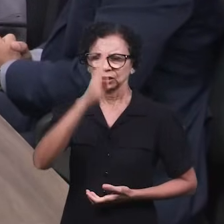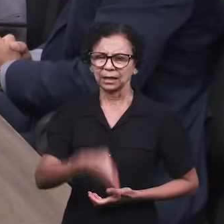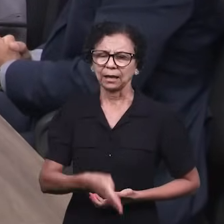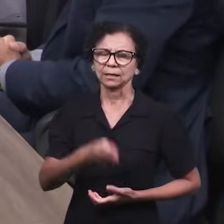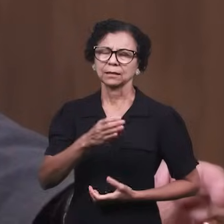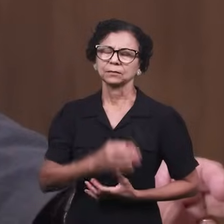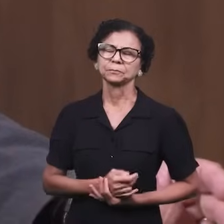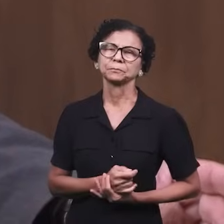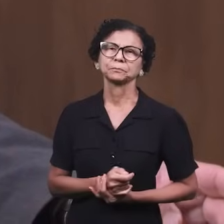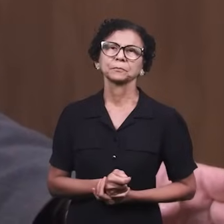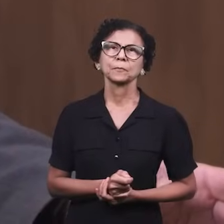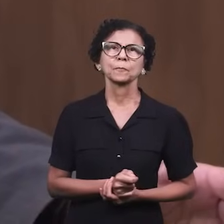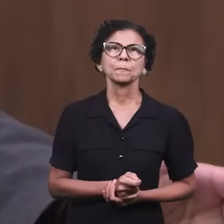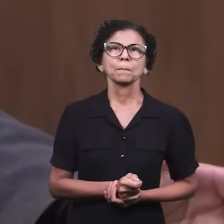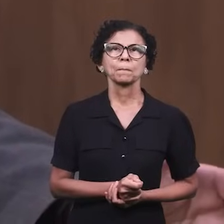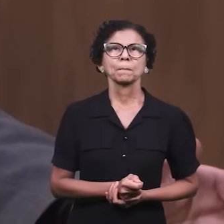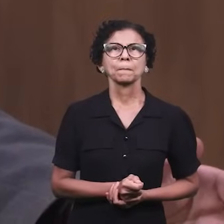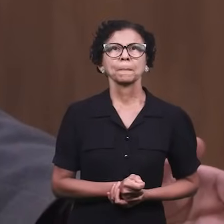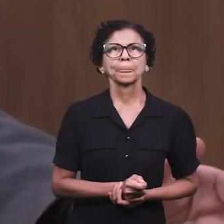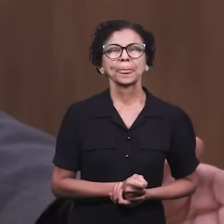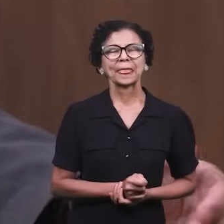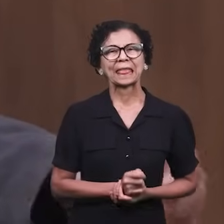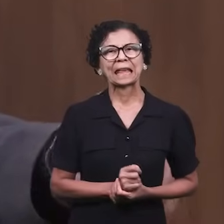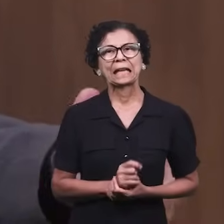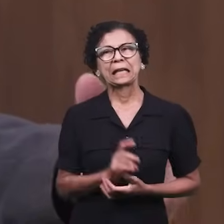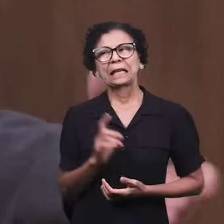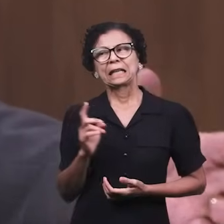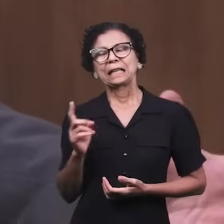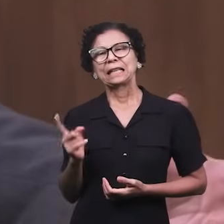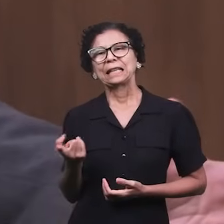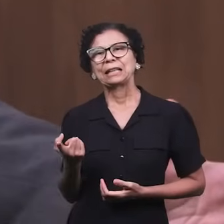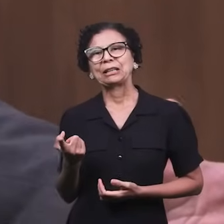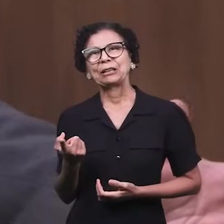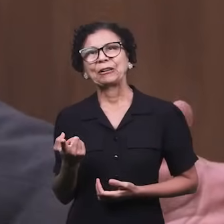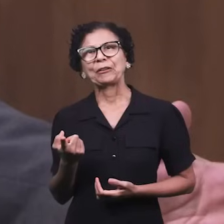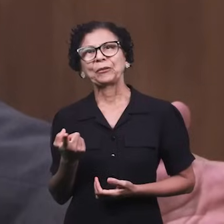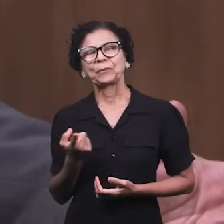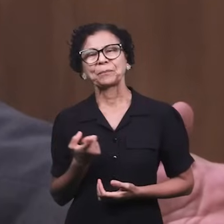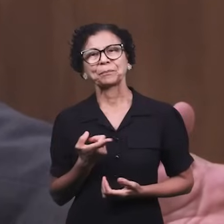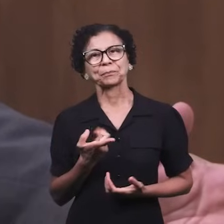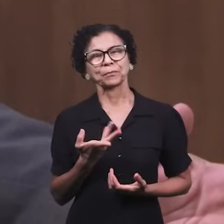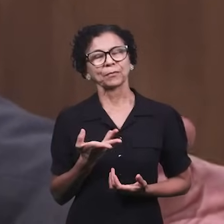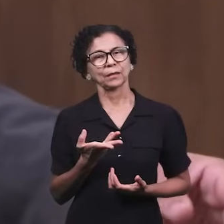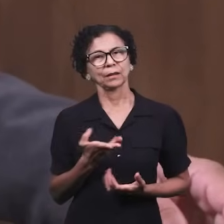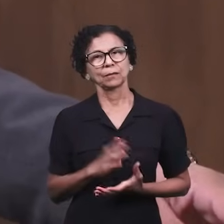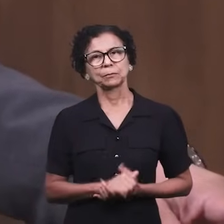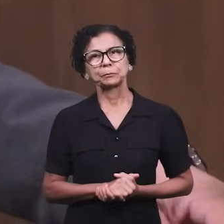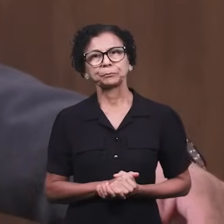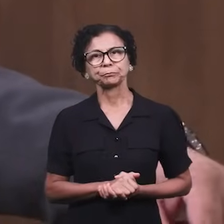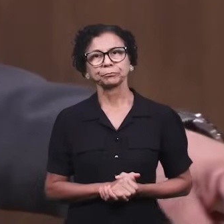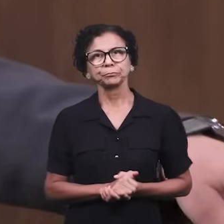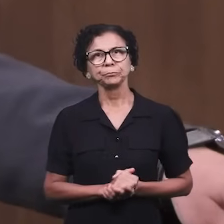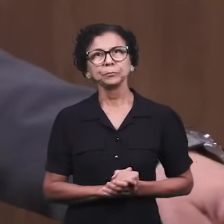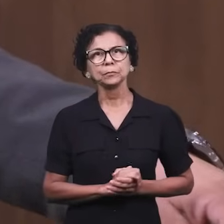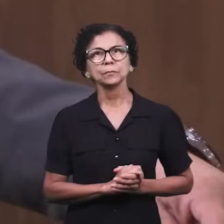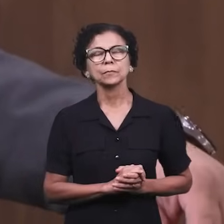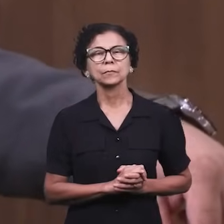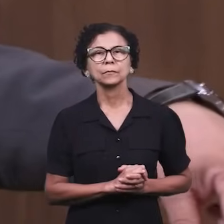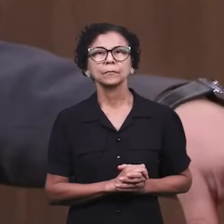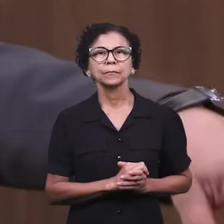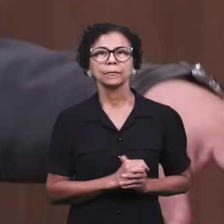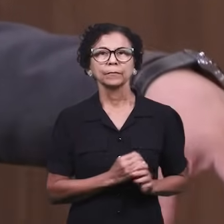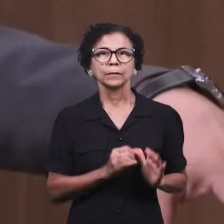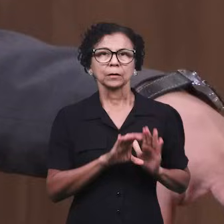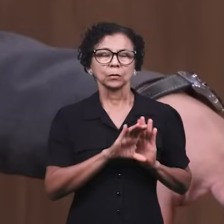Nesse exemplo que o Cleito deu, só depois que você conseguiu colocar as equações de Einstein, porque o Mercúrio ele sofre com os